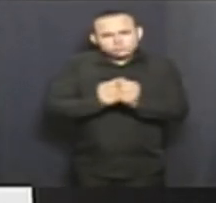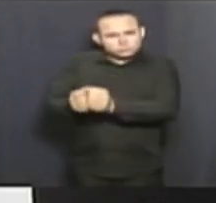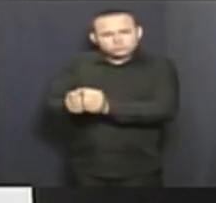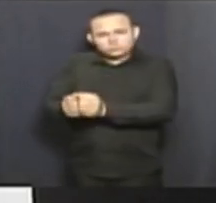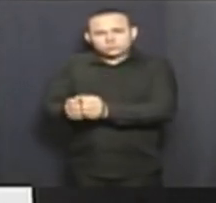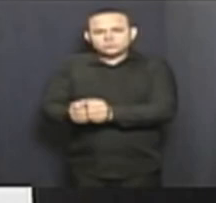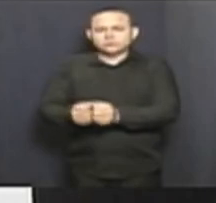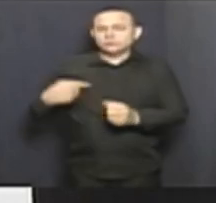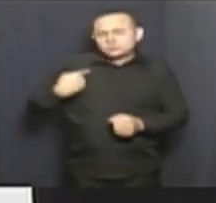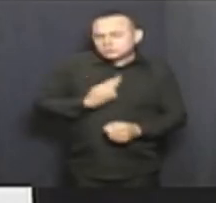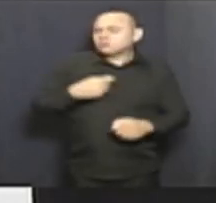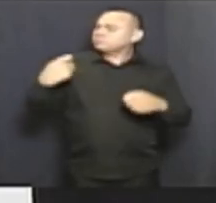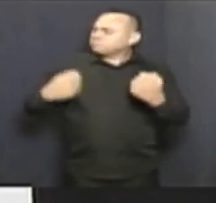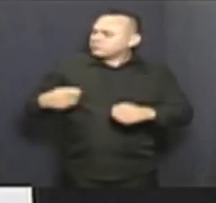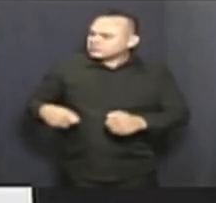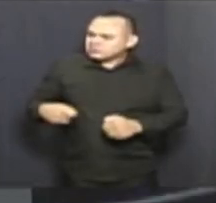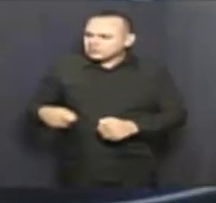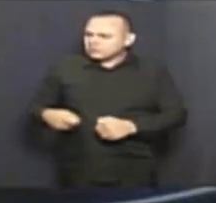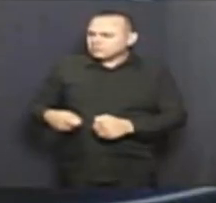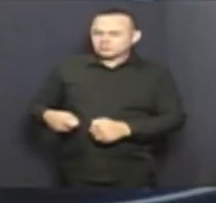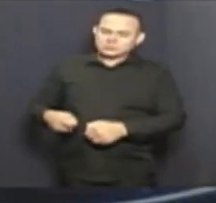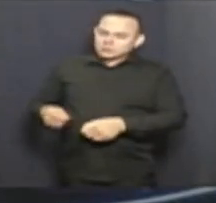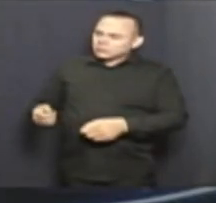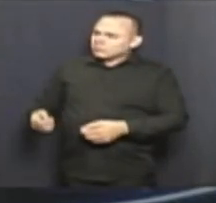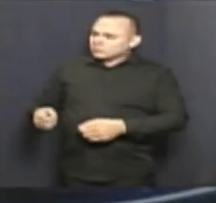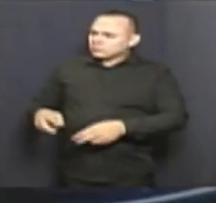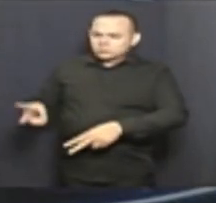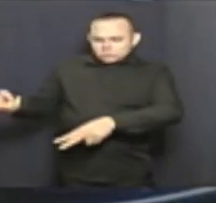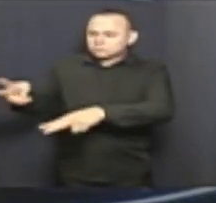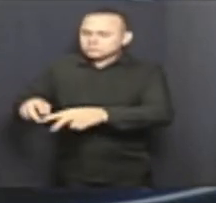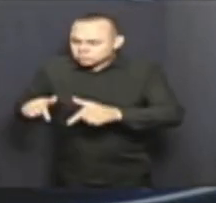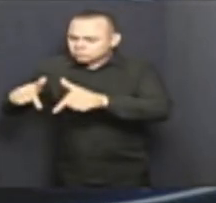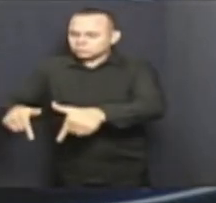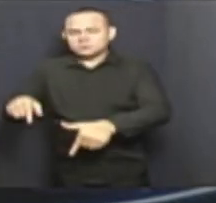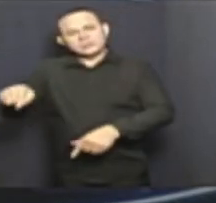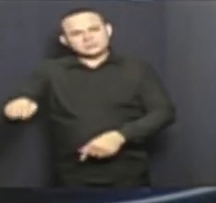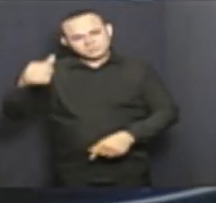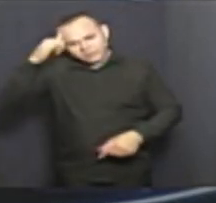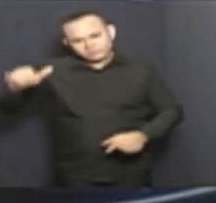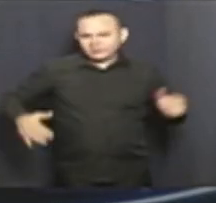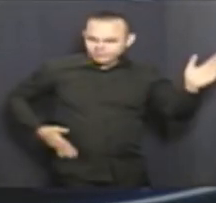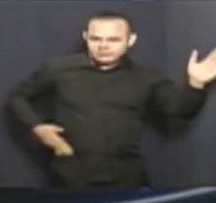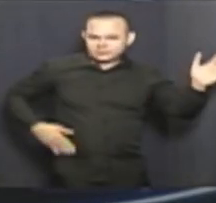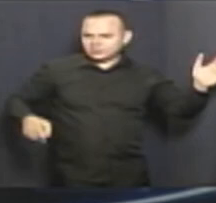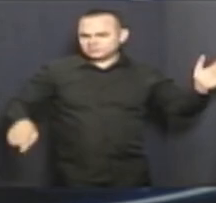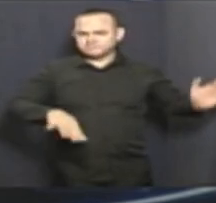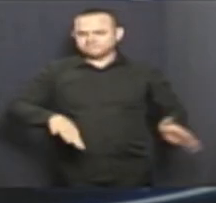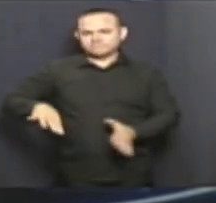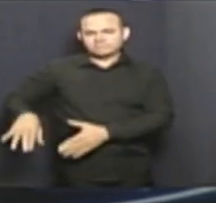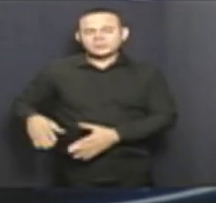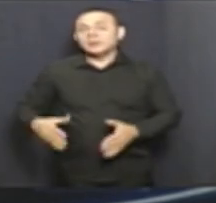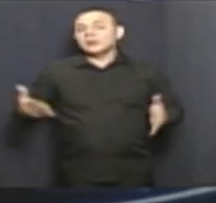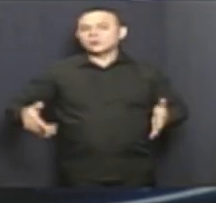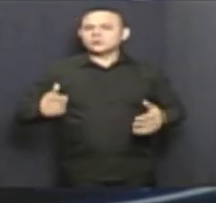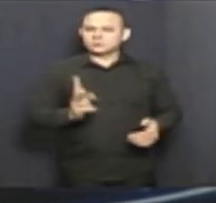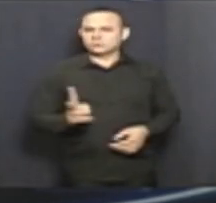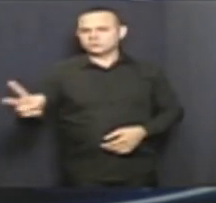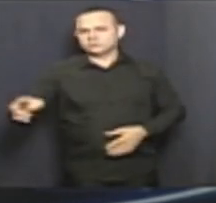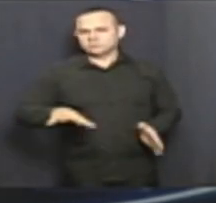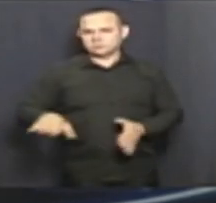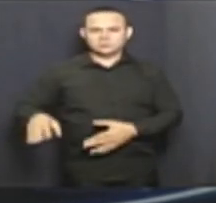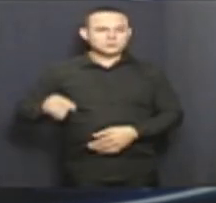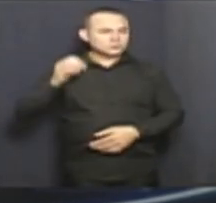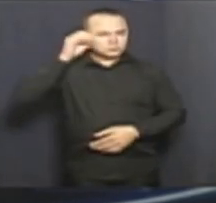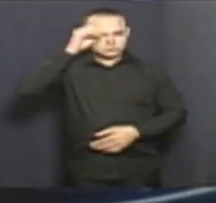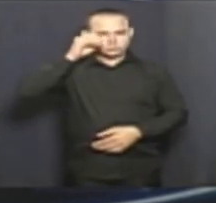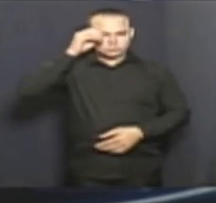nós temos que reprimir essa malandragem dando sequência a este nosso bloco quem faz a pergunta escolhe o candidato é o candidato juiz